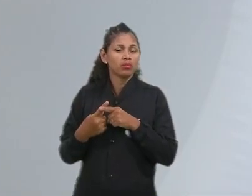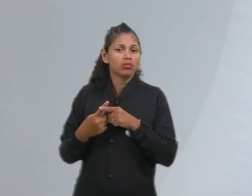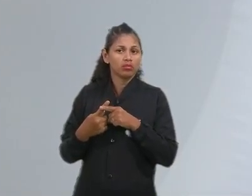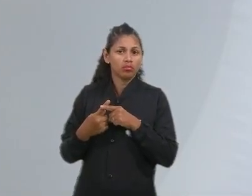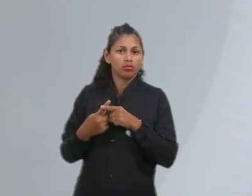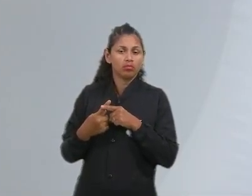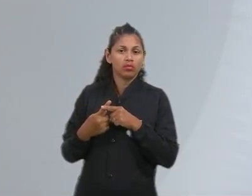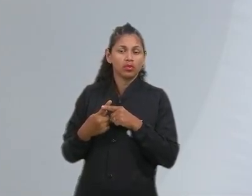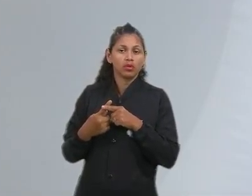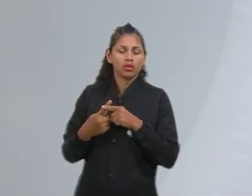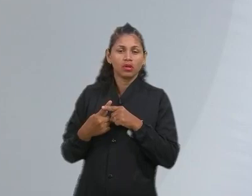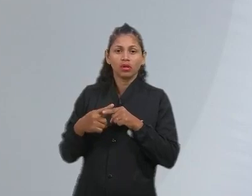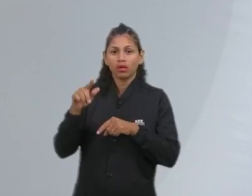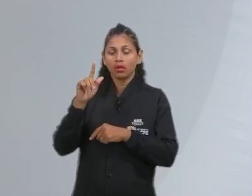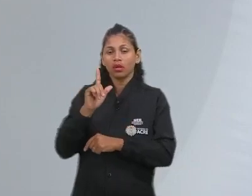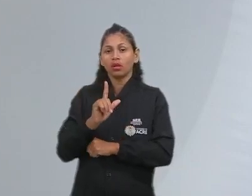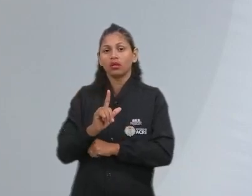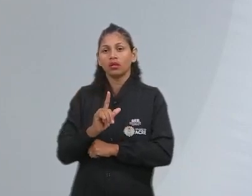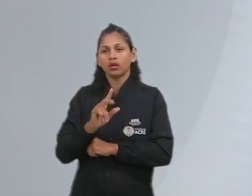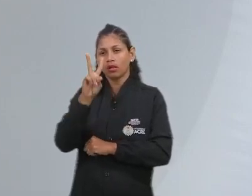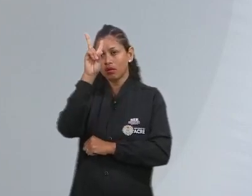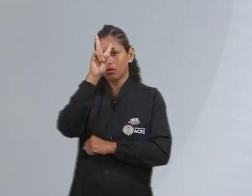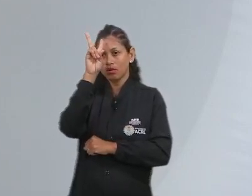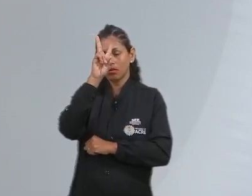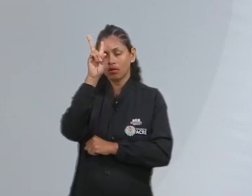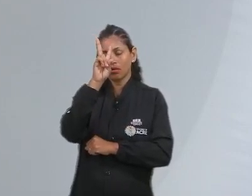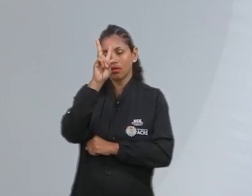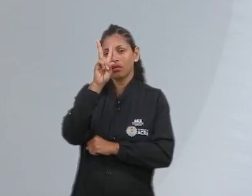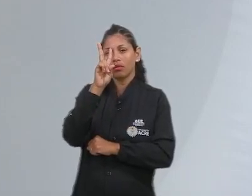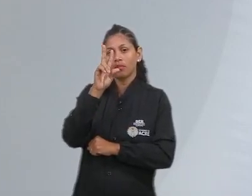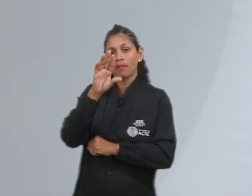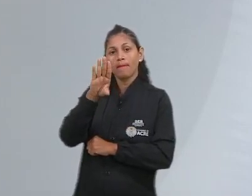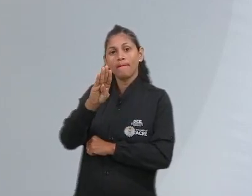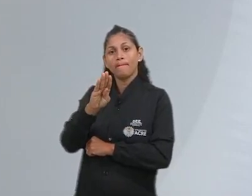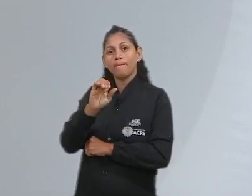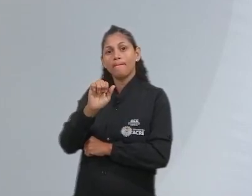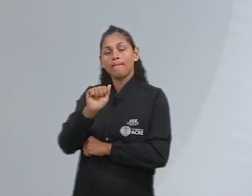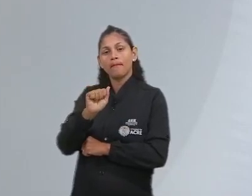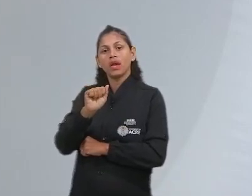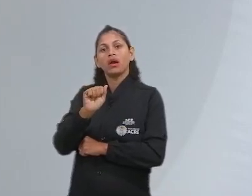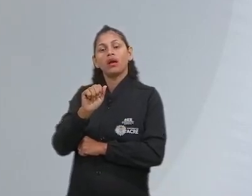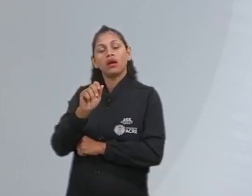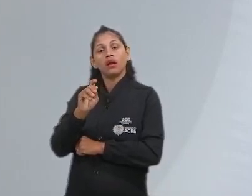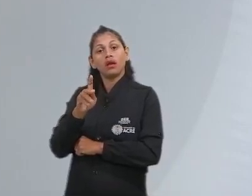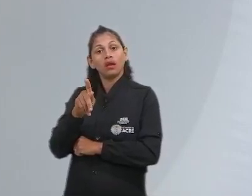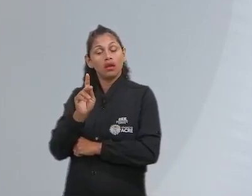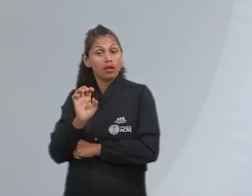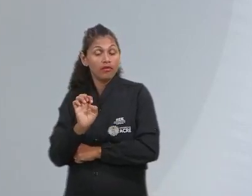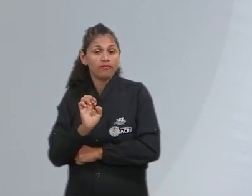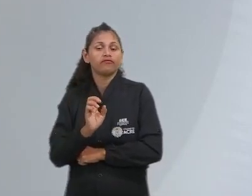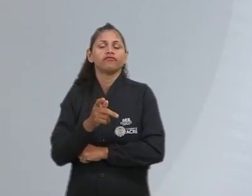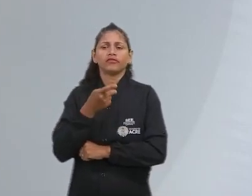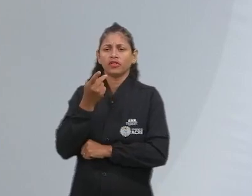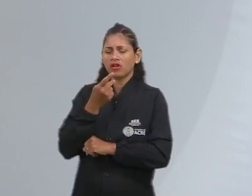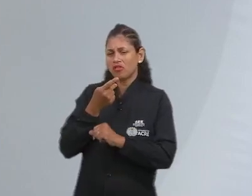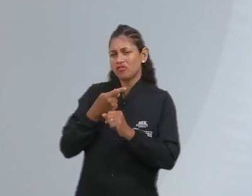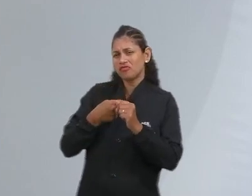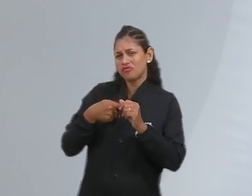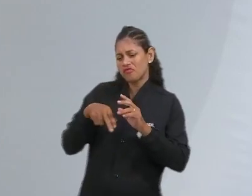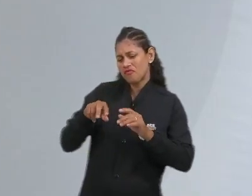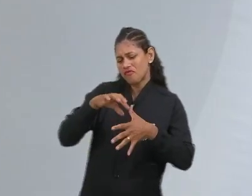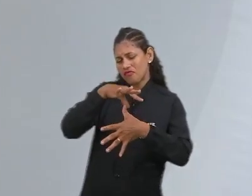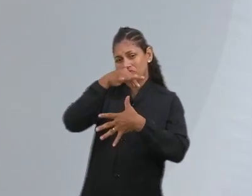de Bacon? Francis Bacon falava de vários ídolos, não é? Então, esses ídolos atrapalham o